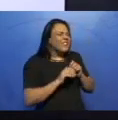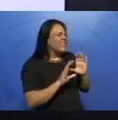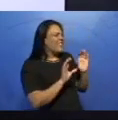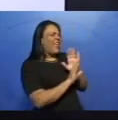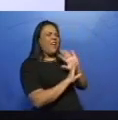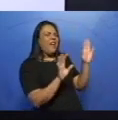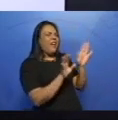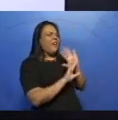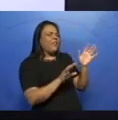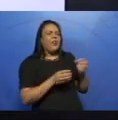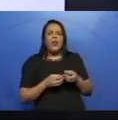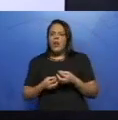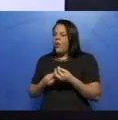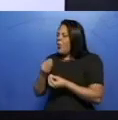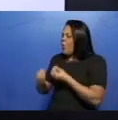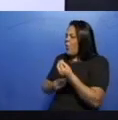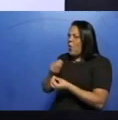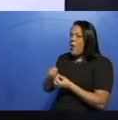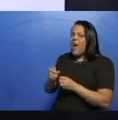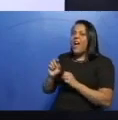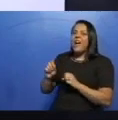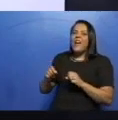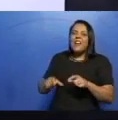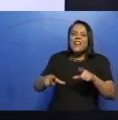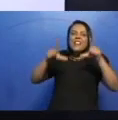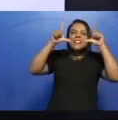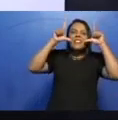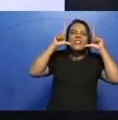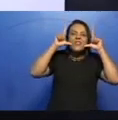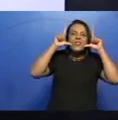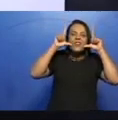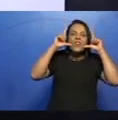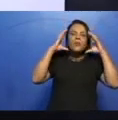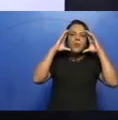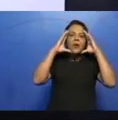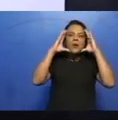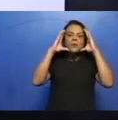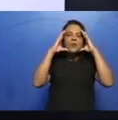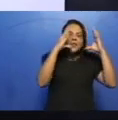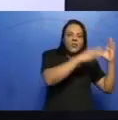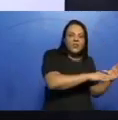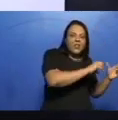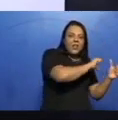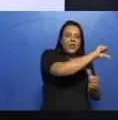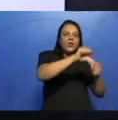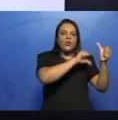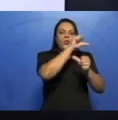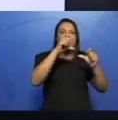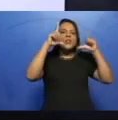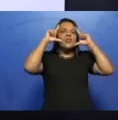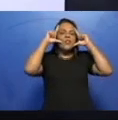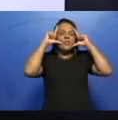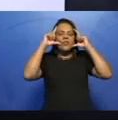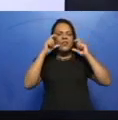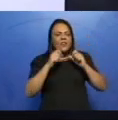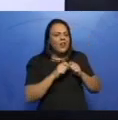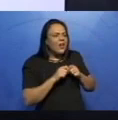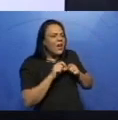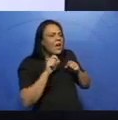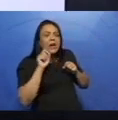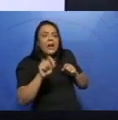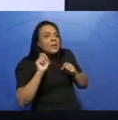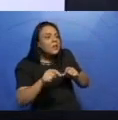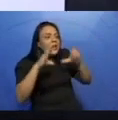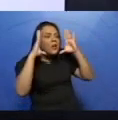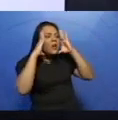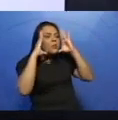não é nada disso? Eu só coloquei a TV aqui no lugar da minha cabeça. Mas é a sua cabeça. Cadê a sua